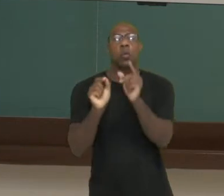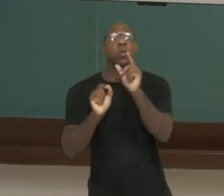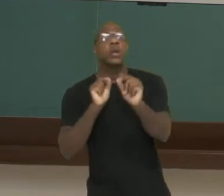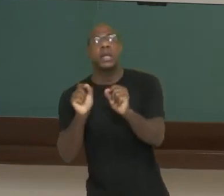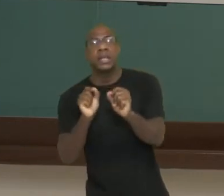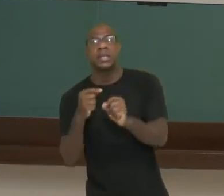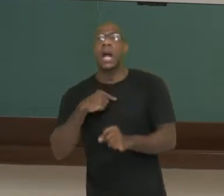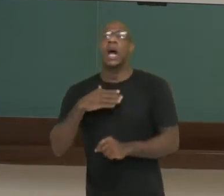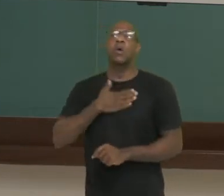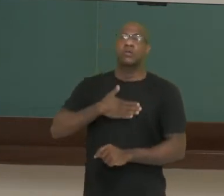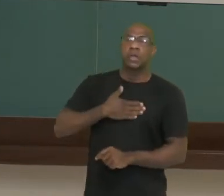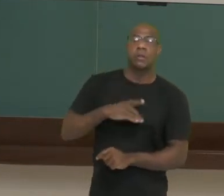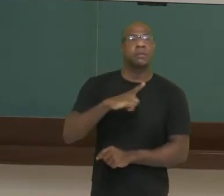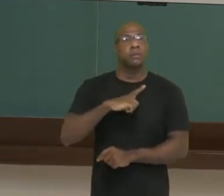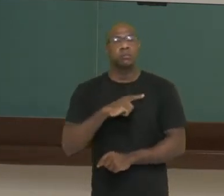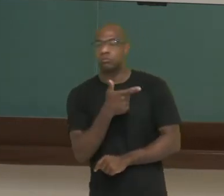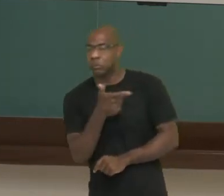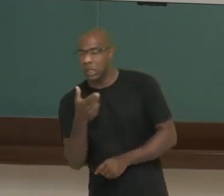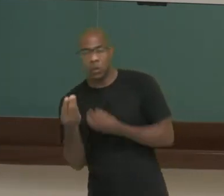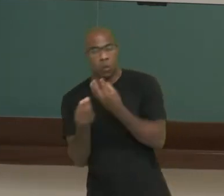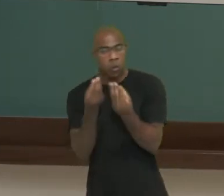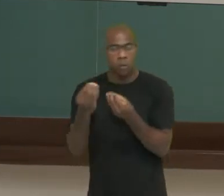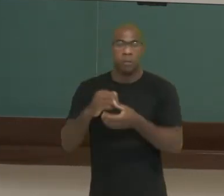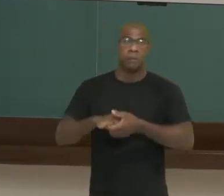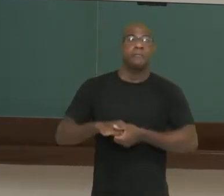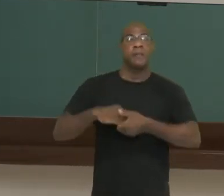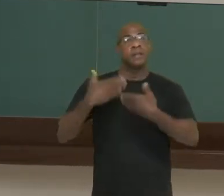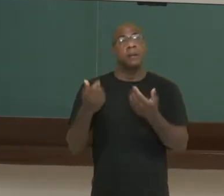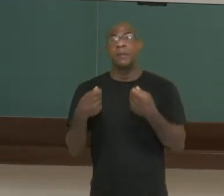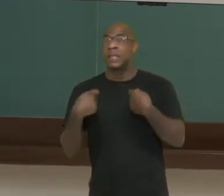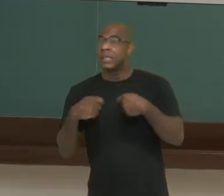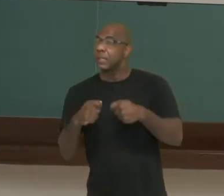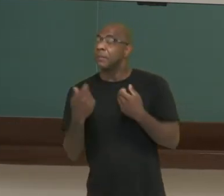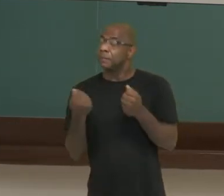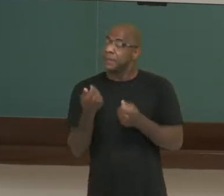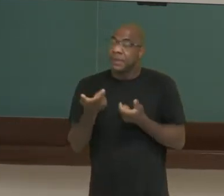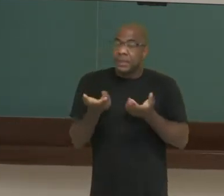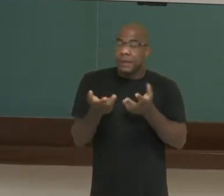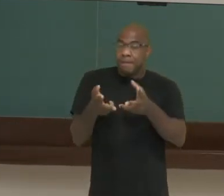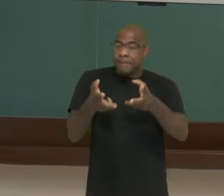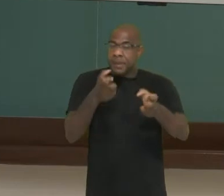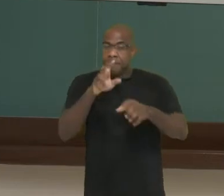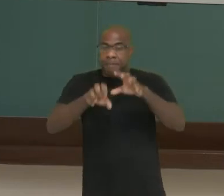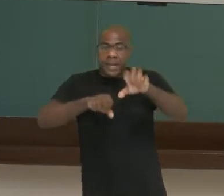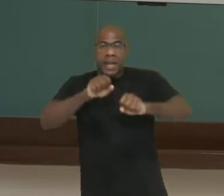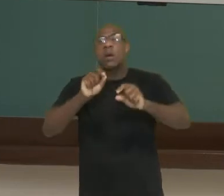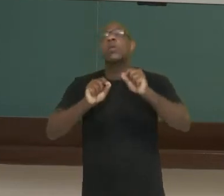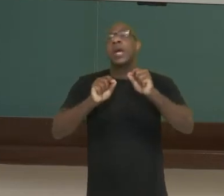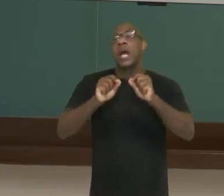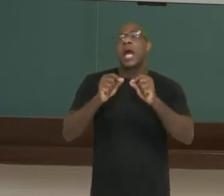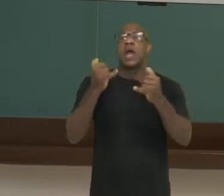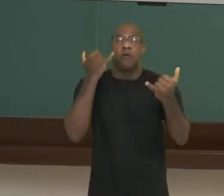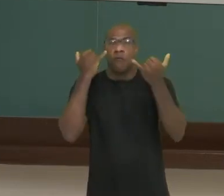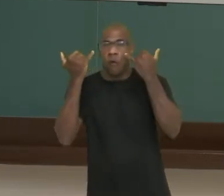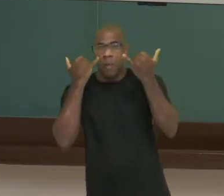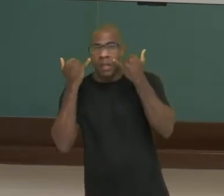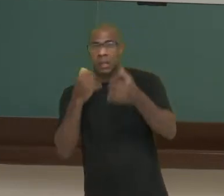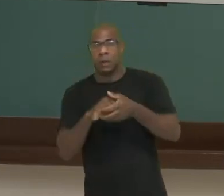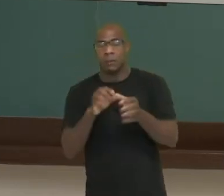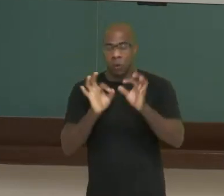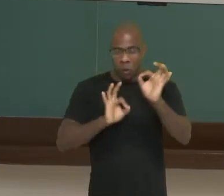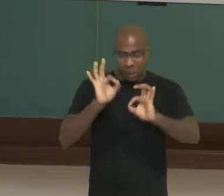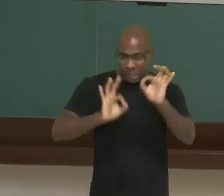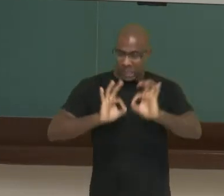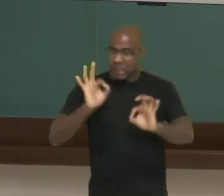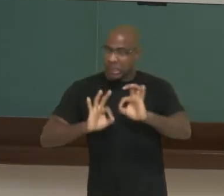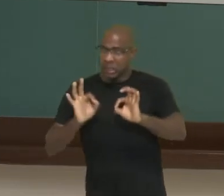estão gostando ou não. Para isso, a gente precisa coletar essa pesquisa. A gente vai ver as formas que a gente pode fazer isso, organizar